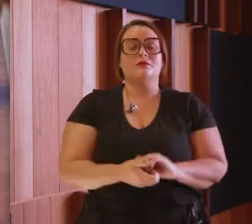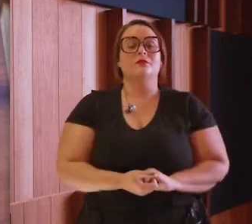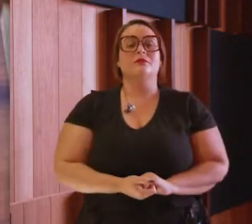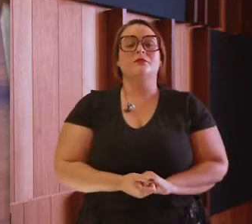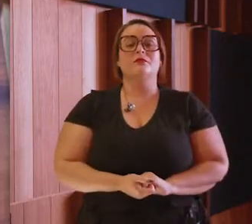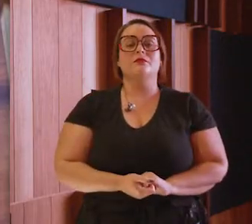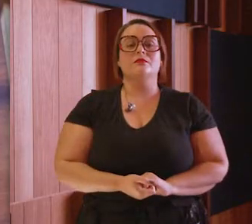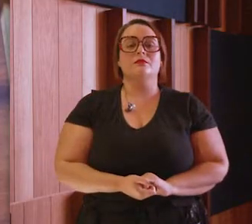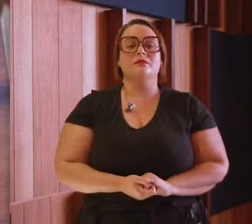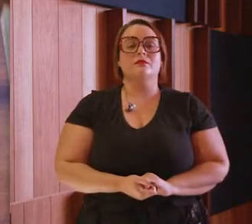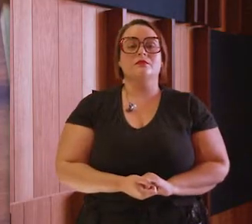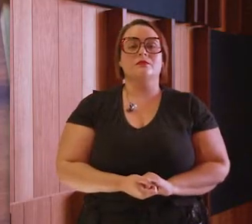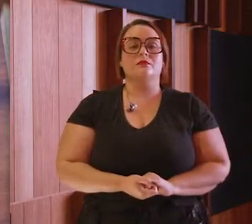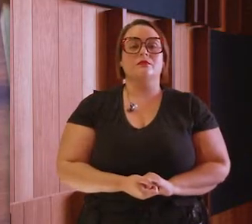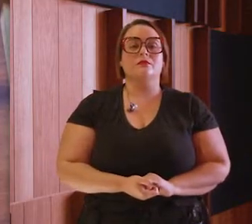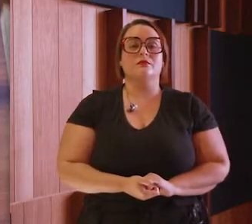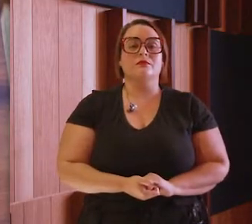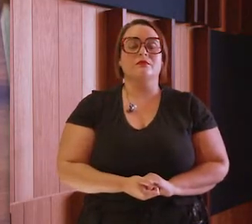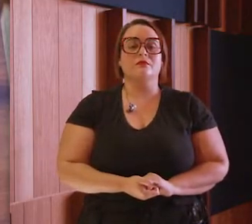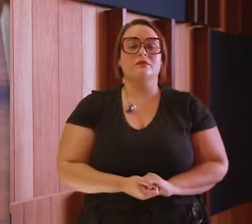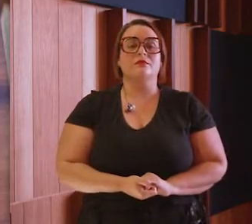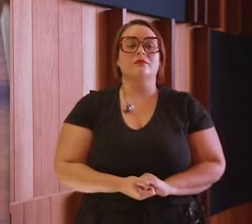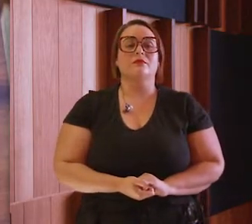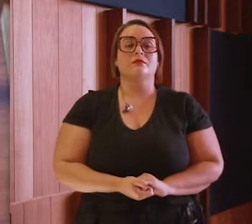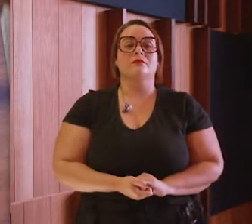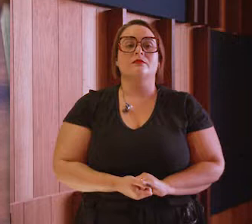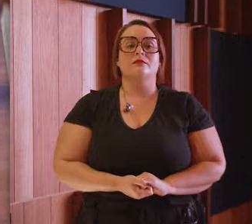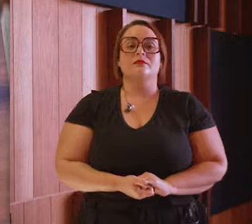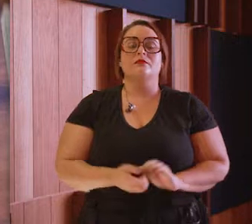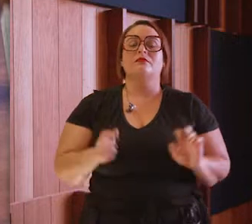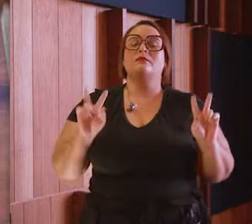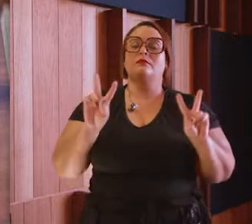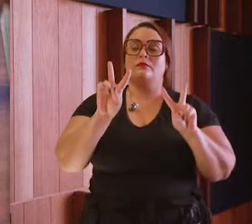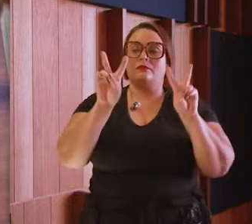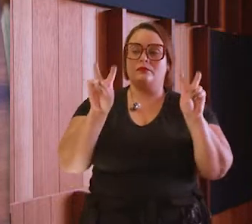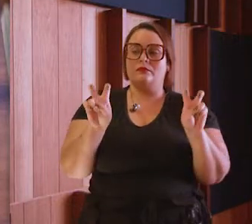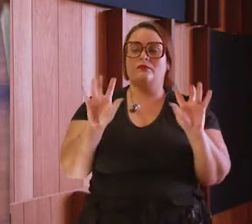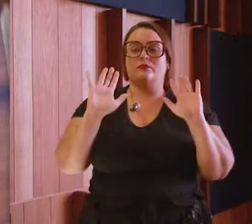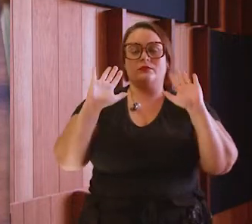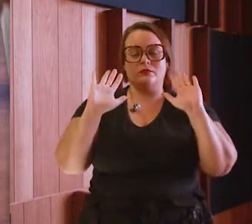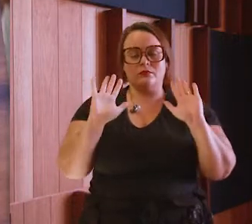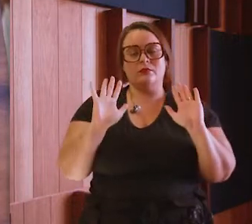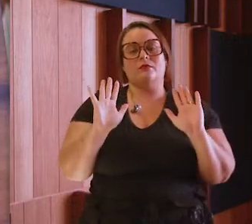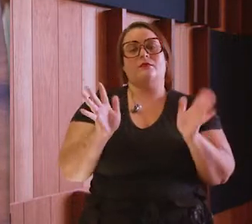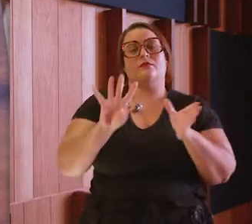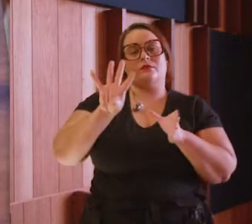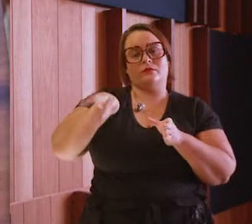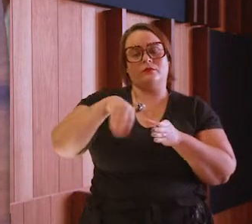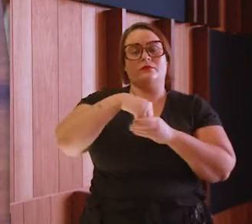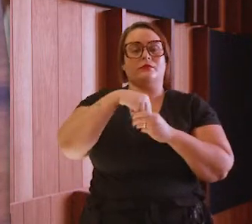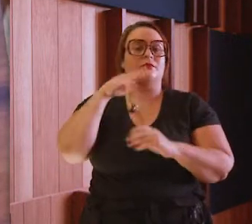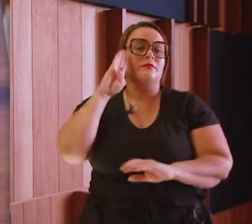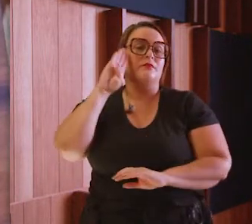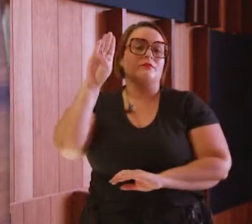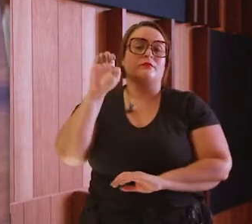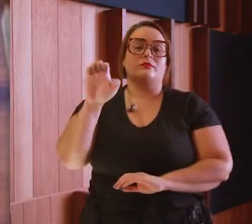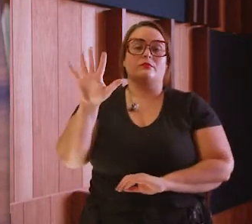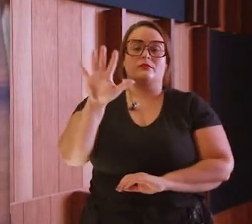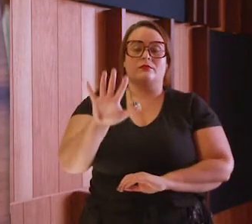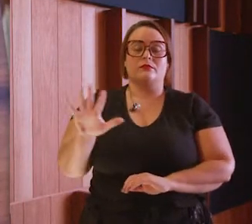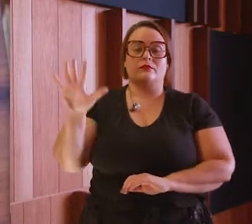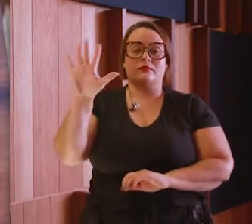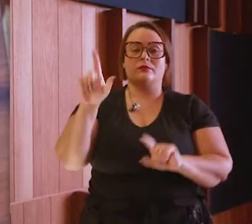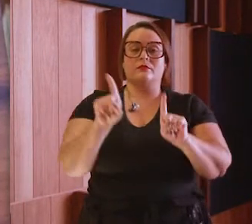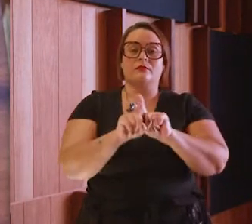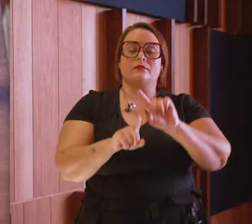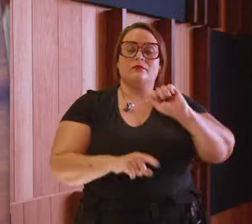multinacionais, tema que já está aí, tema que já está sendo implementado principalmente na Europa e na Ásia,